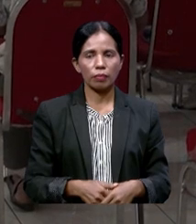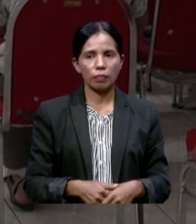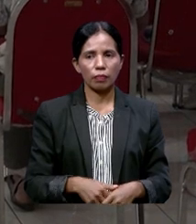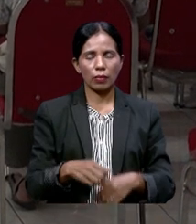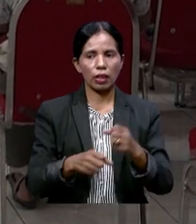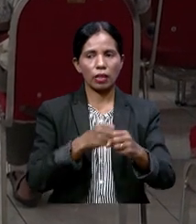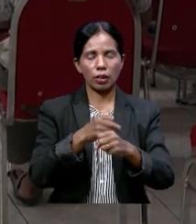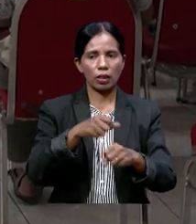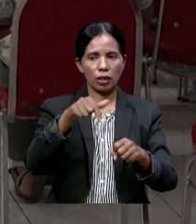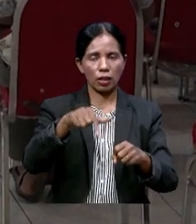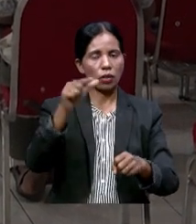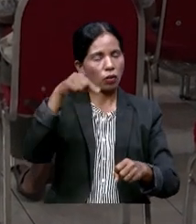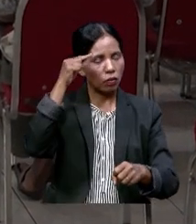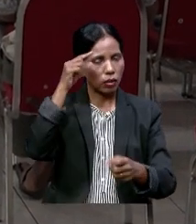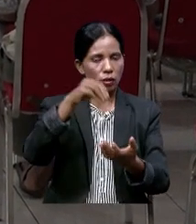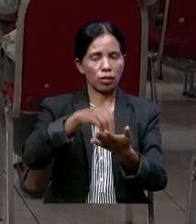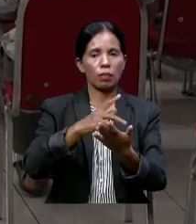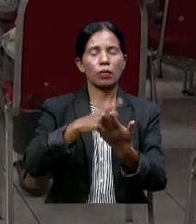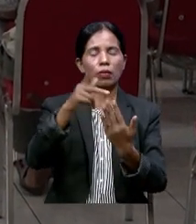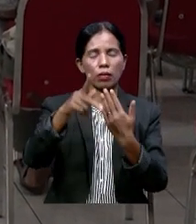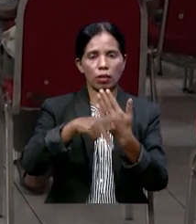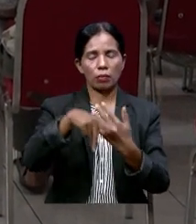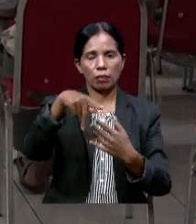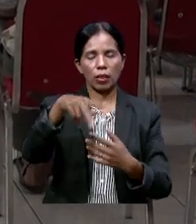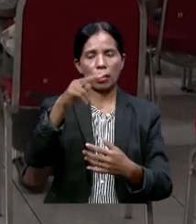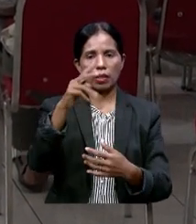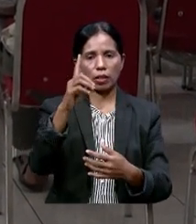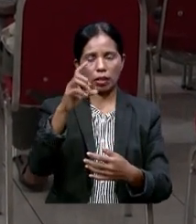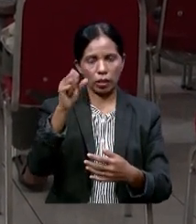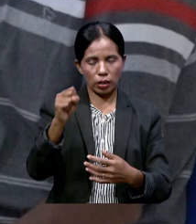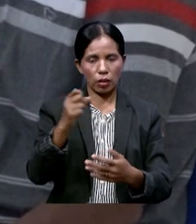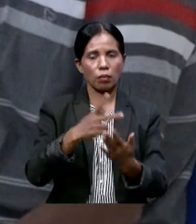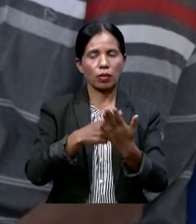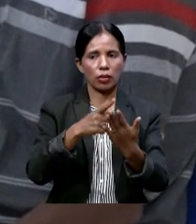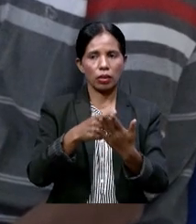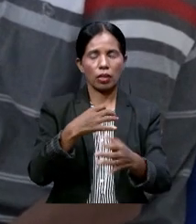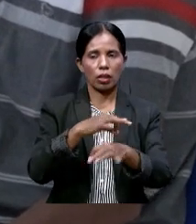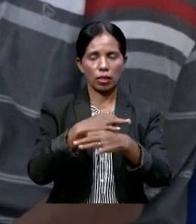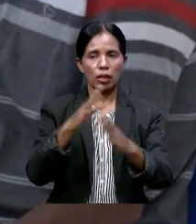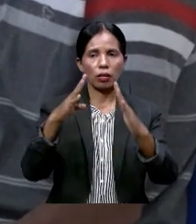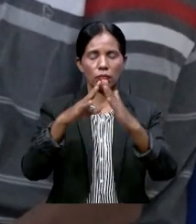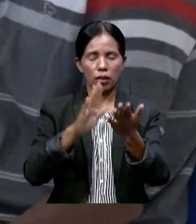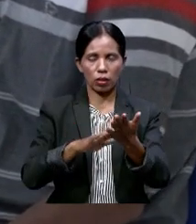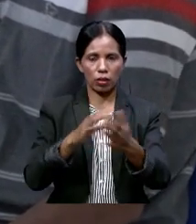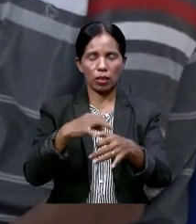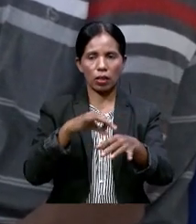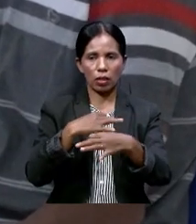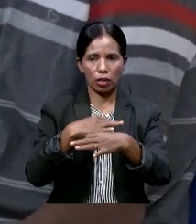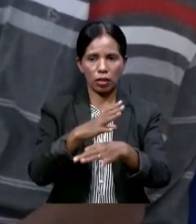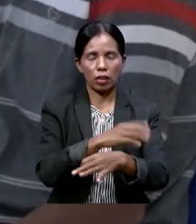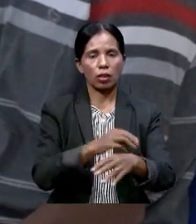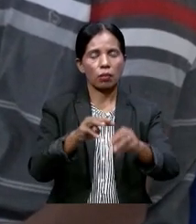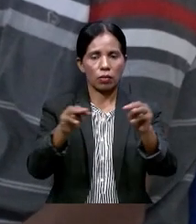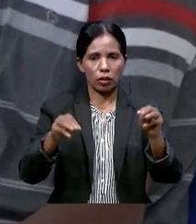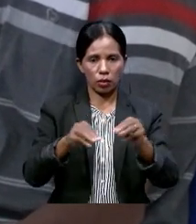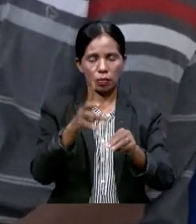Tinang ne governo aloca orçamento ba programa nasional de desenvolvimento suku ka PNDSI ho projeto reabilitação escola no halo manutenção Valeta ia município